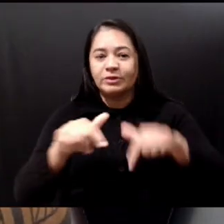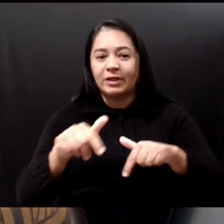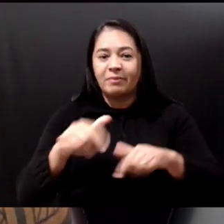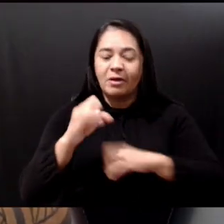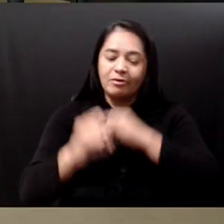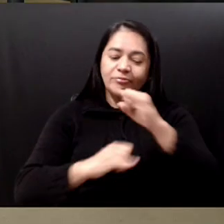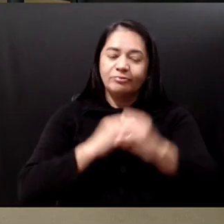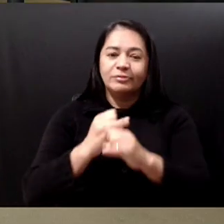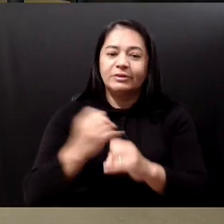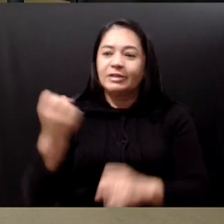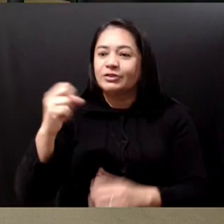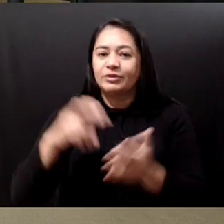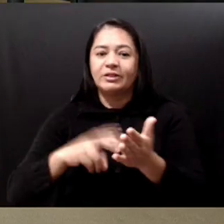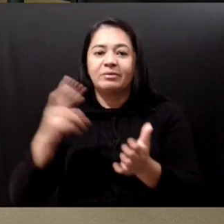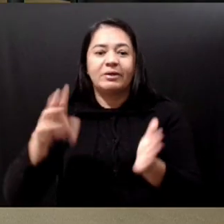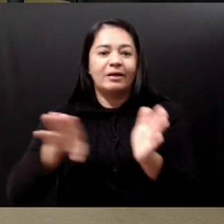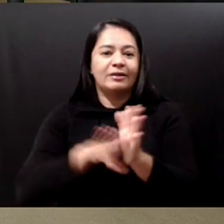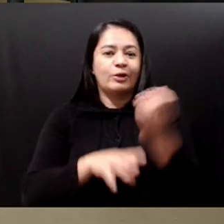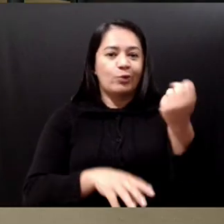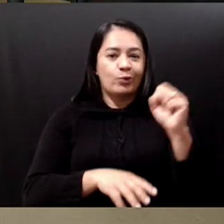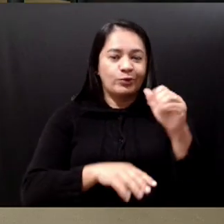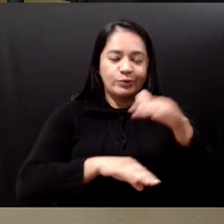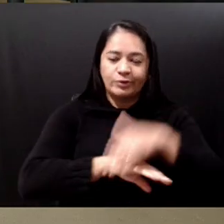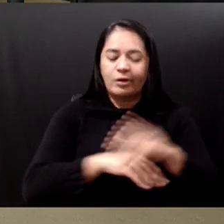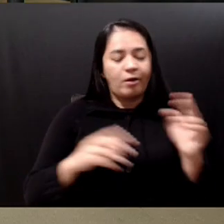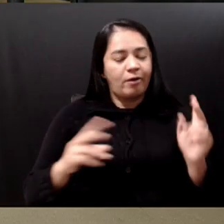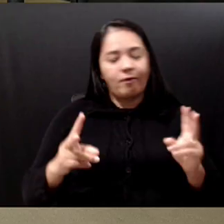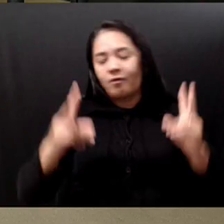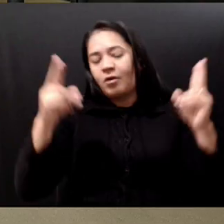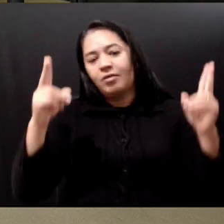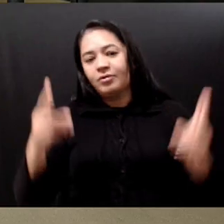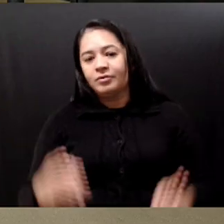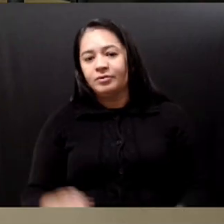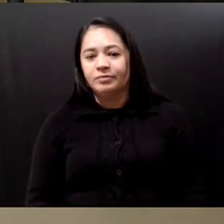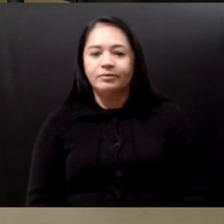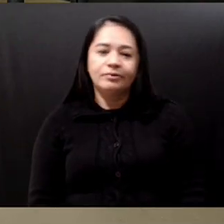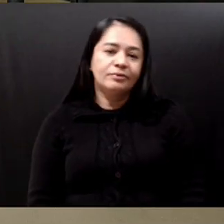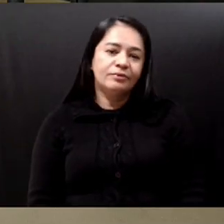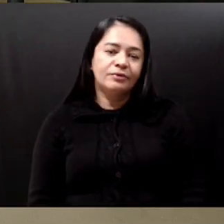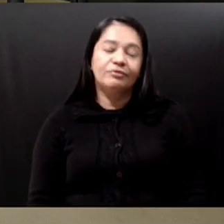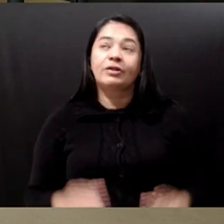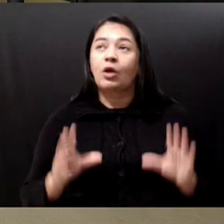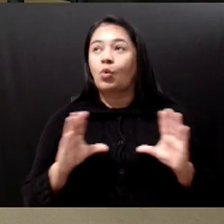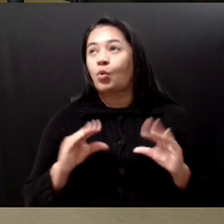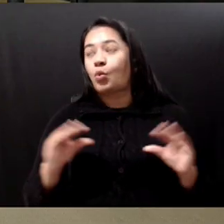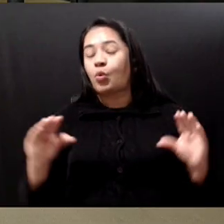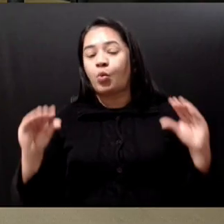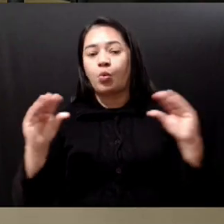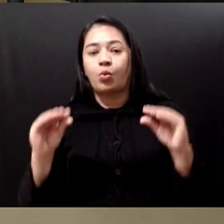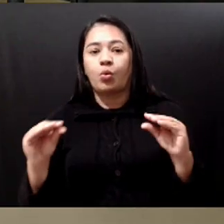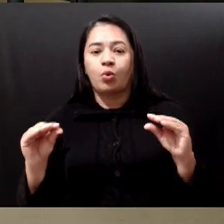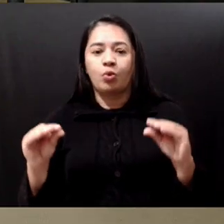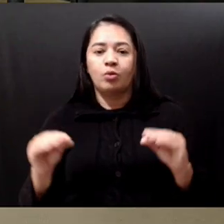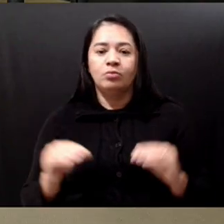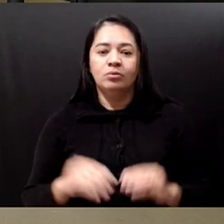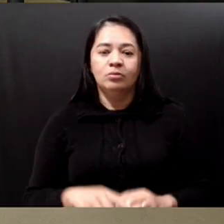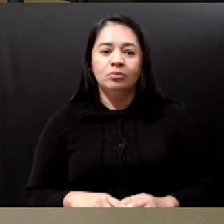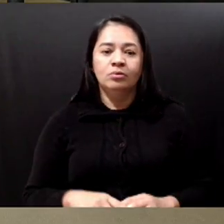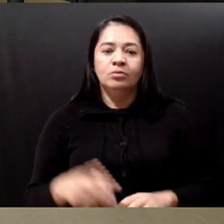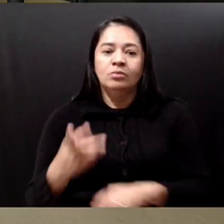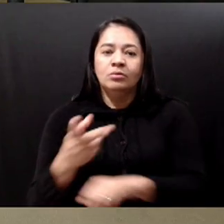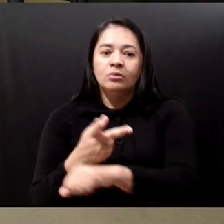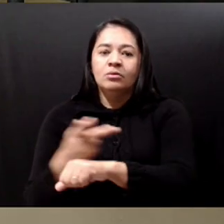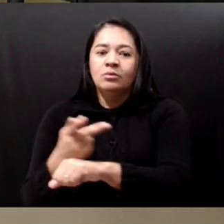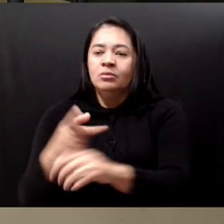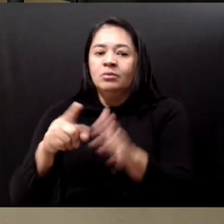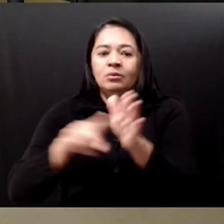igual nessa. A gente não pode ficar na zona de conforto. Quando eu digo buscando pesquisas e tal,